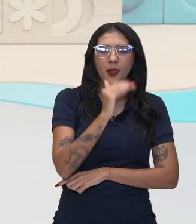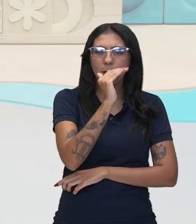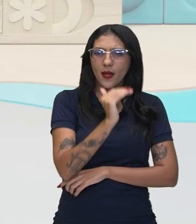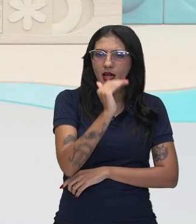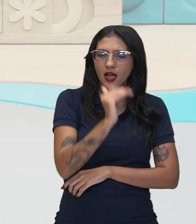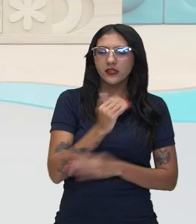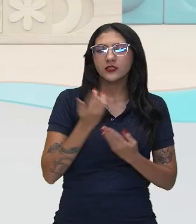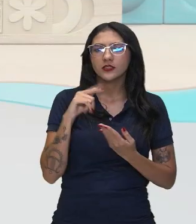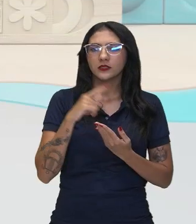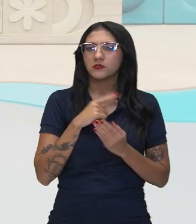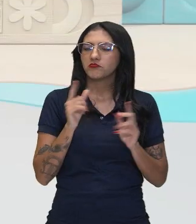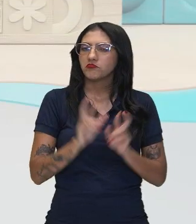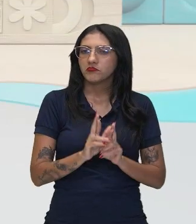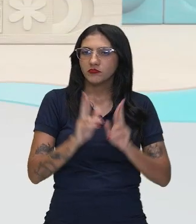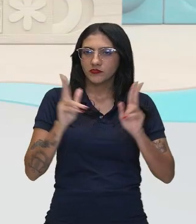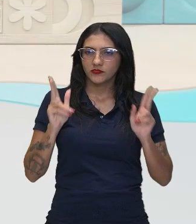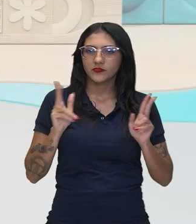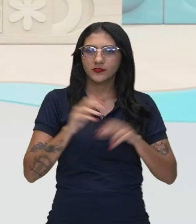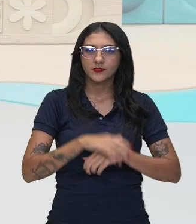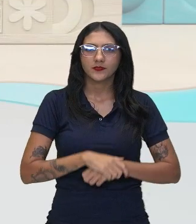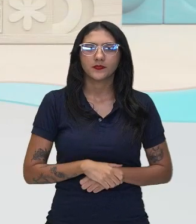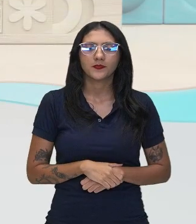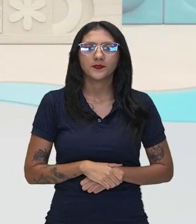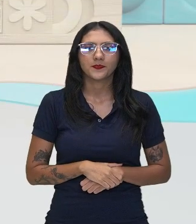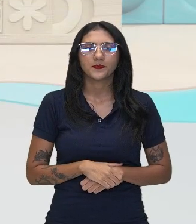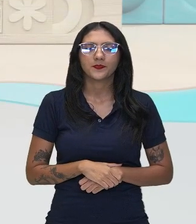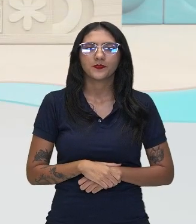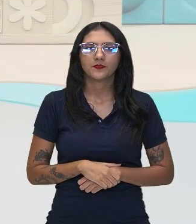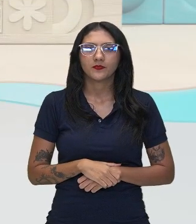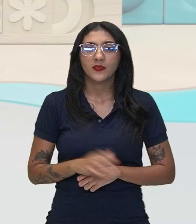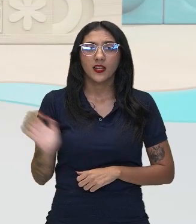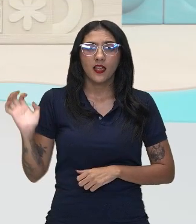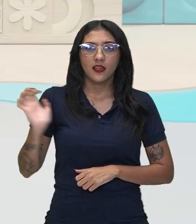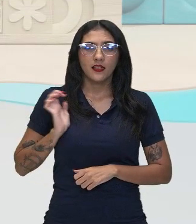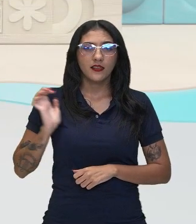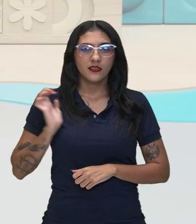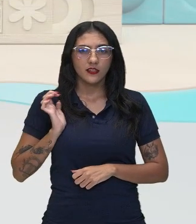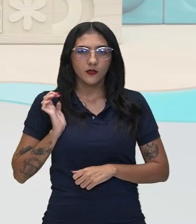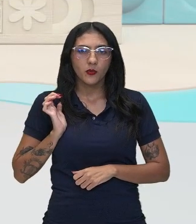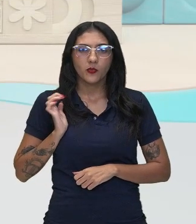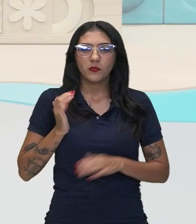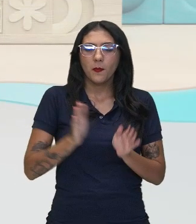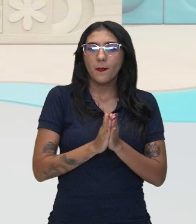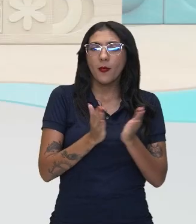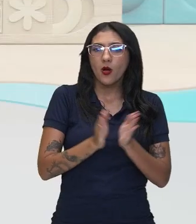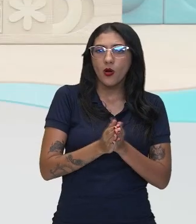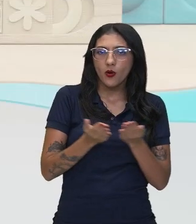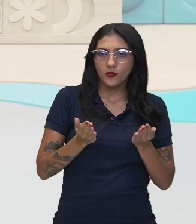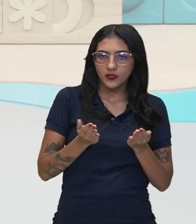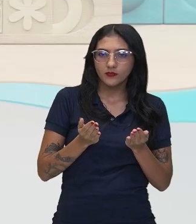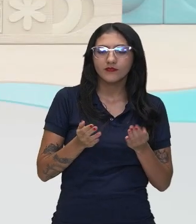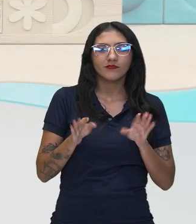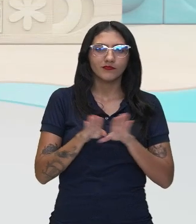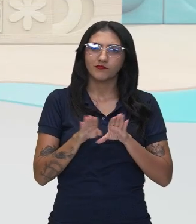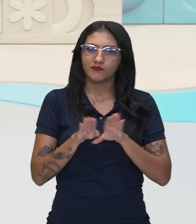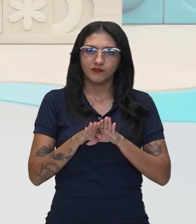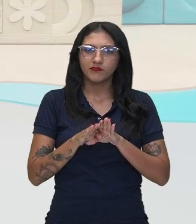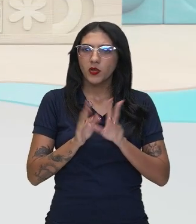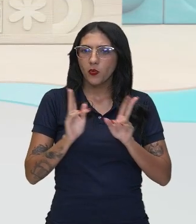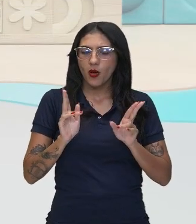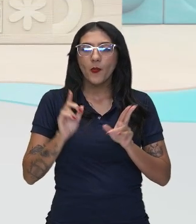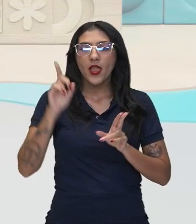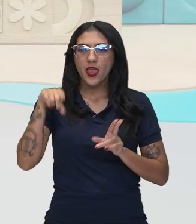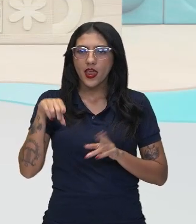São termos diferentes. Vamos lá. Rico e pobre, a mesma coisa. Rico e pobre. Ele